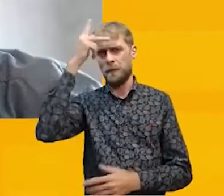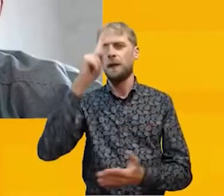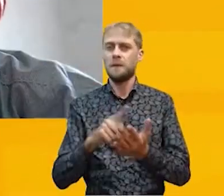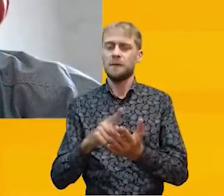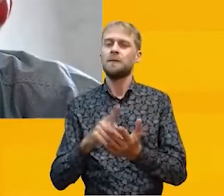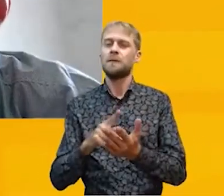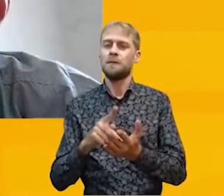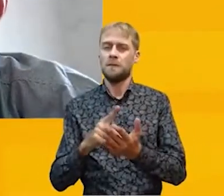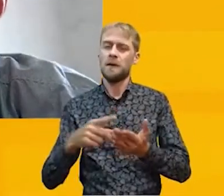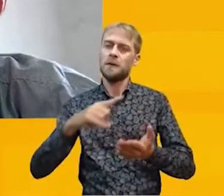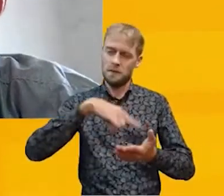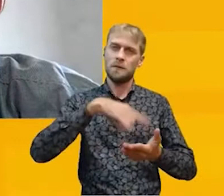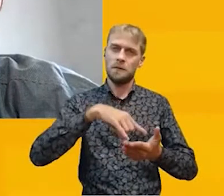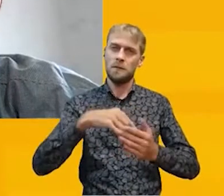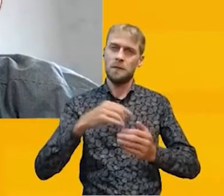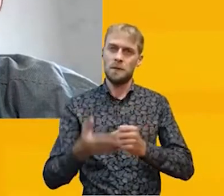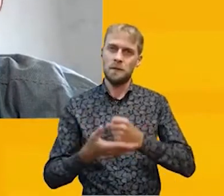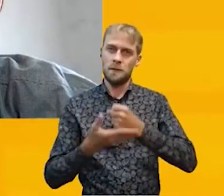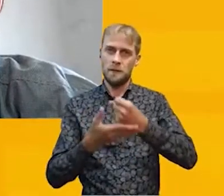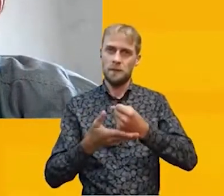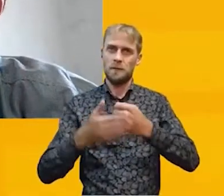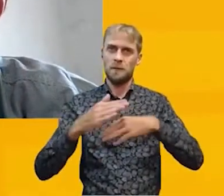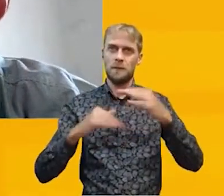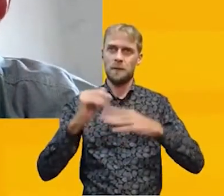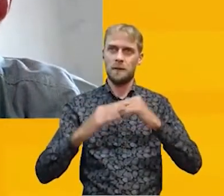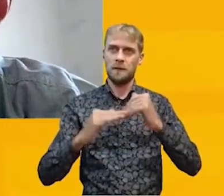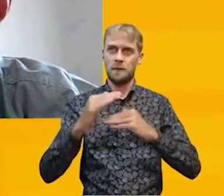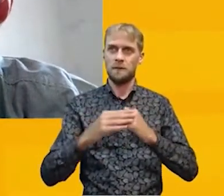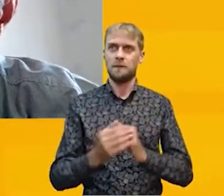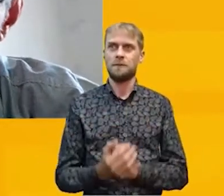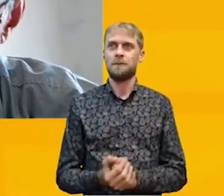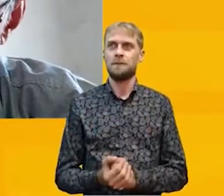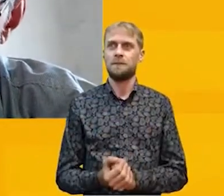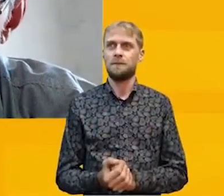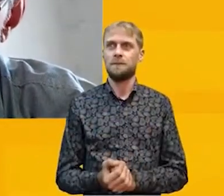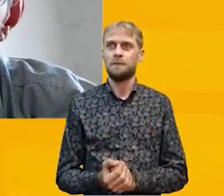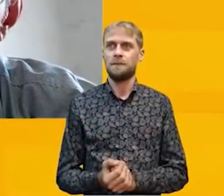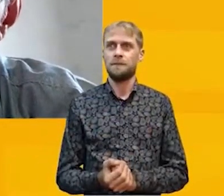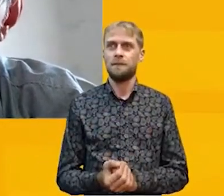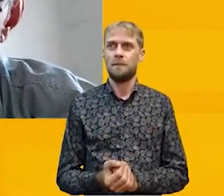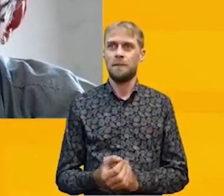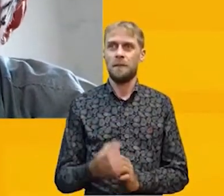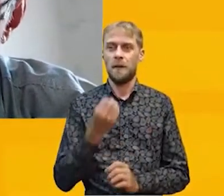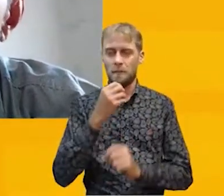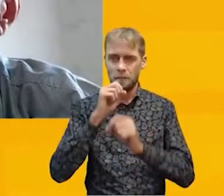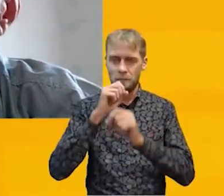de cooperação técnica nossa. Bom dia, Sérgio.